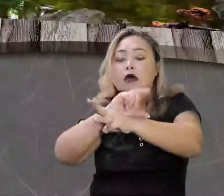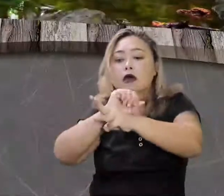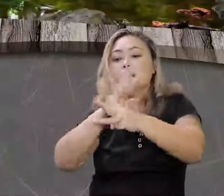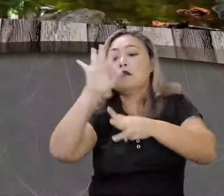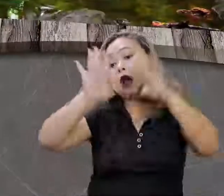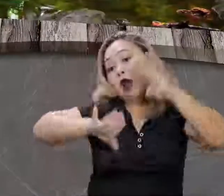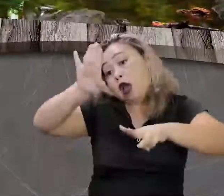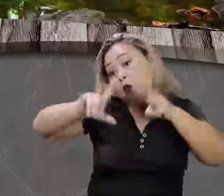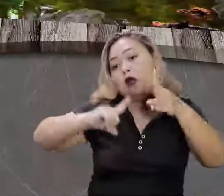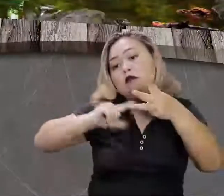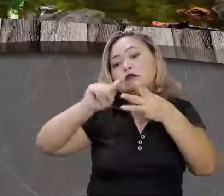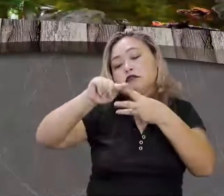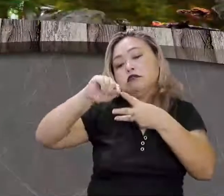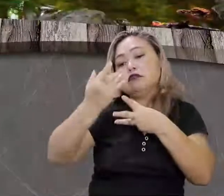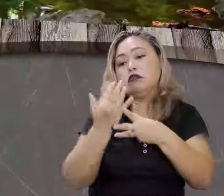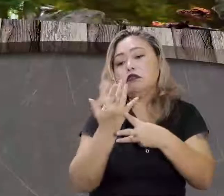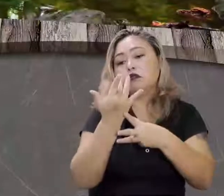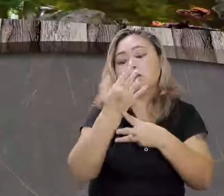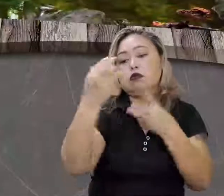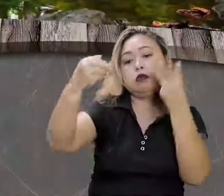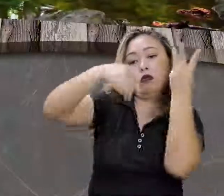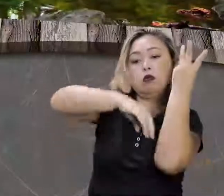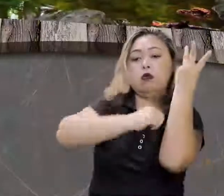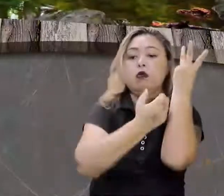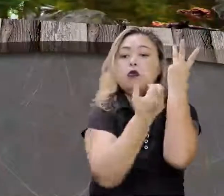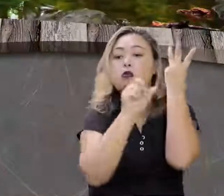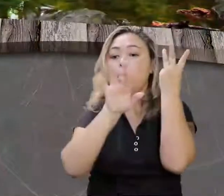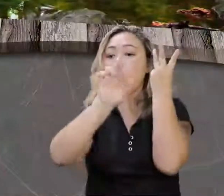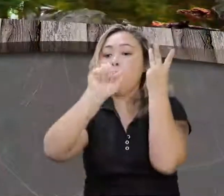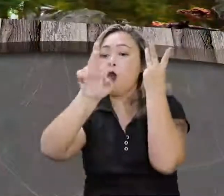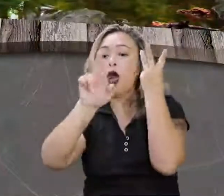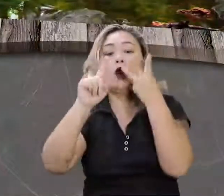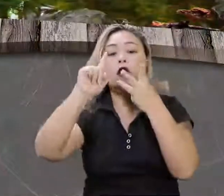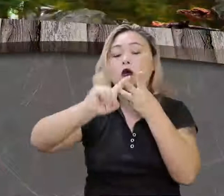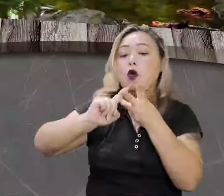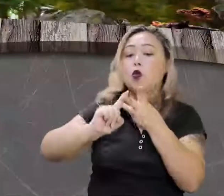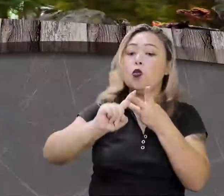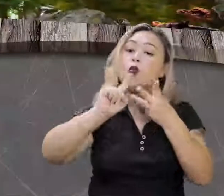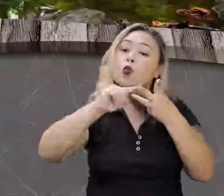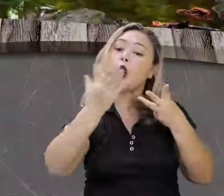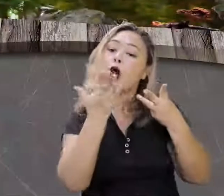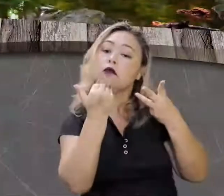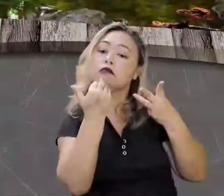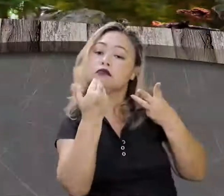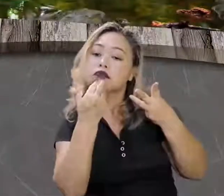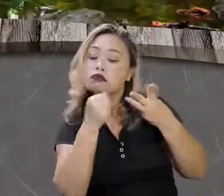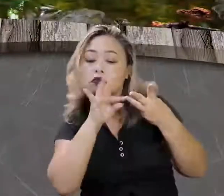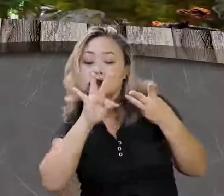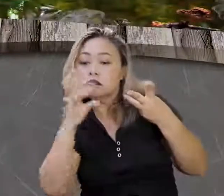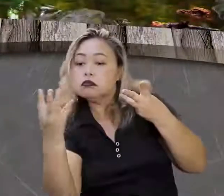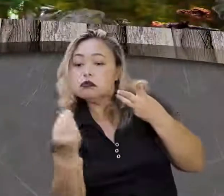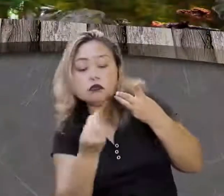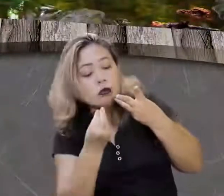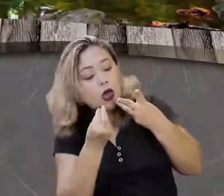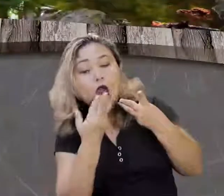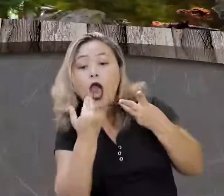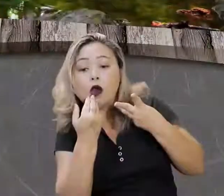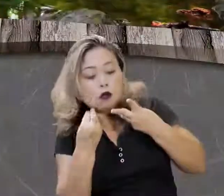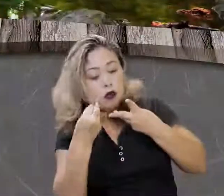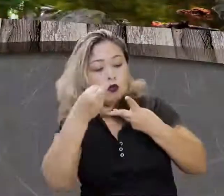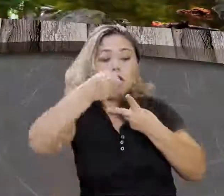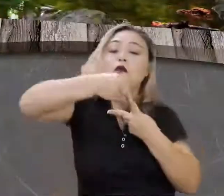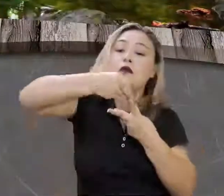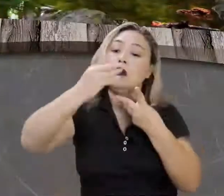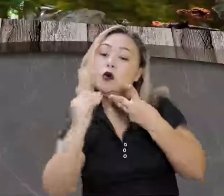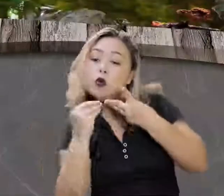há algumas bactérias que vão realizar o processo de quimiossíntese, tá? Consumidores são todos aqueles que vão se alimentar